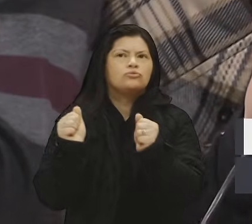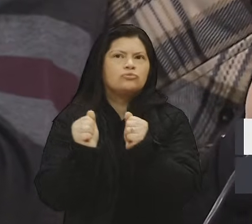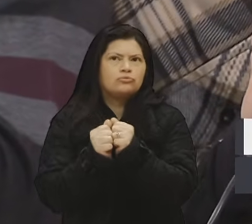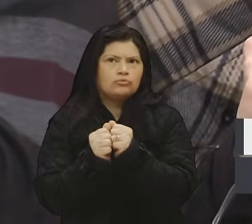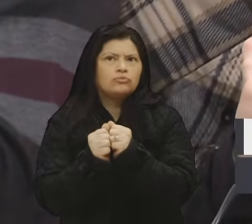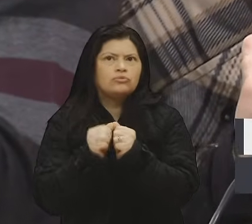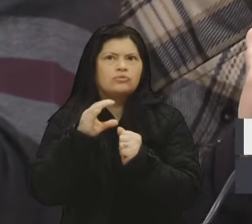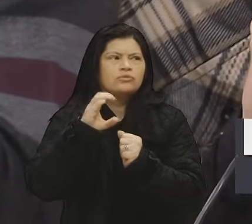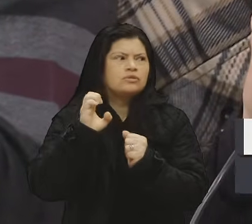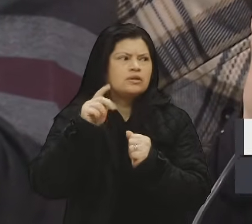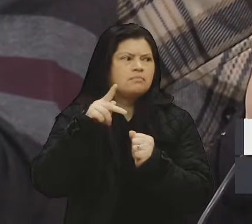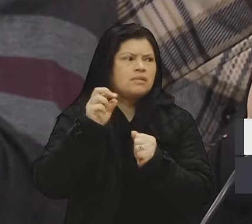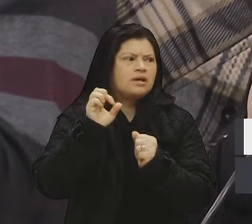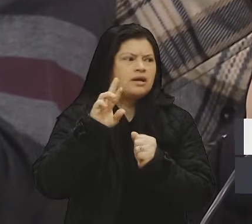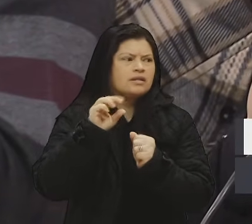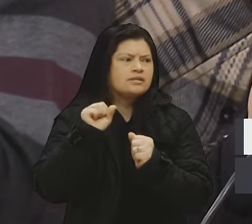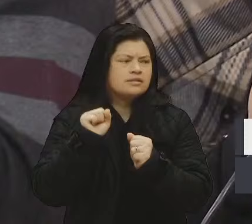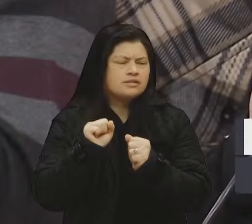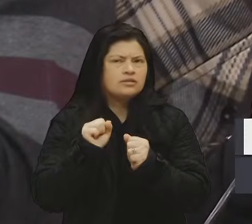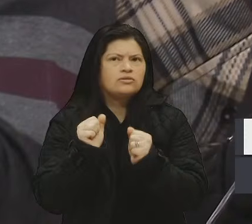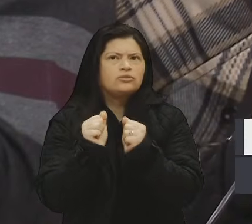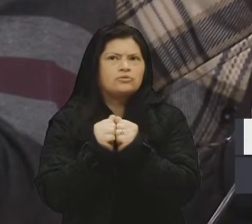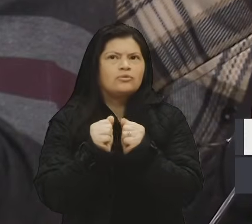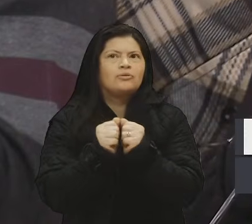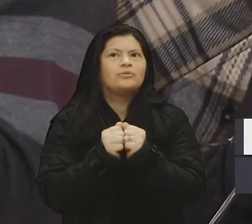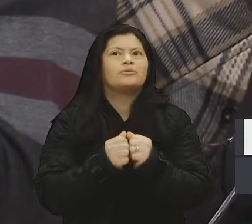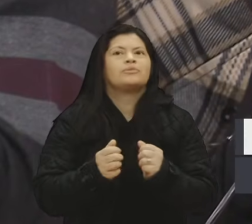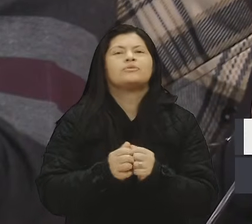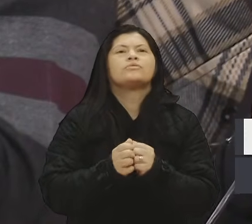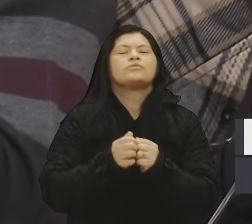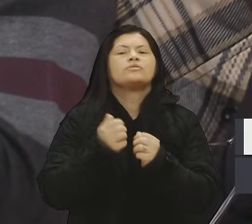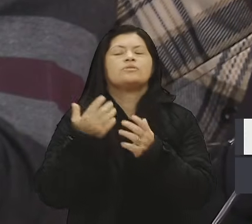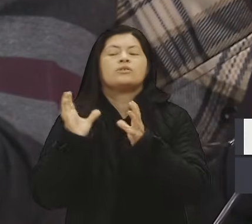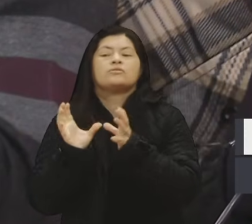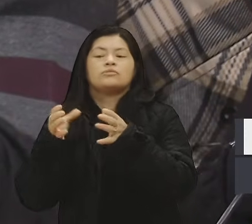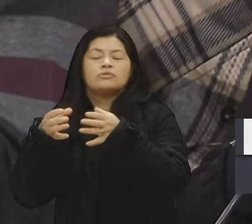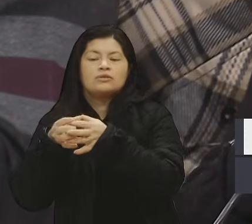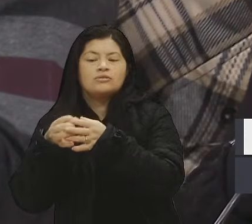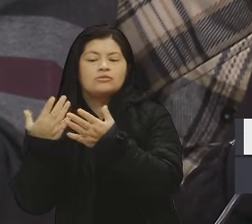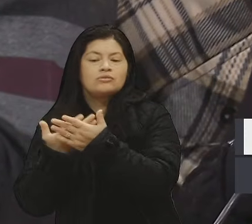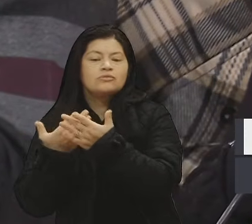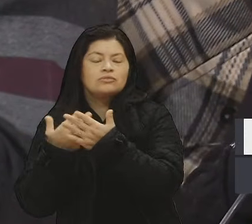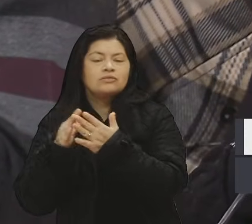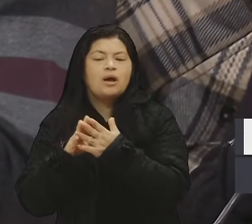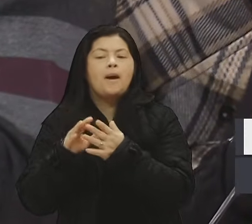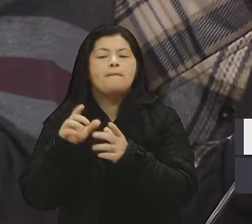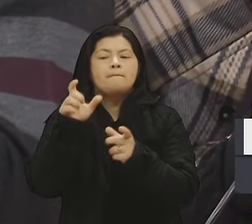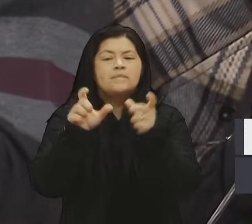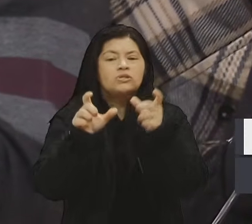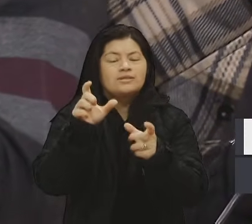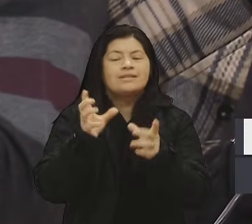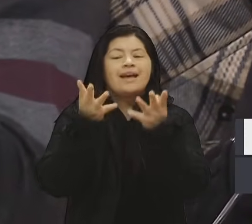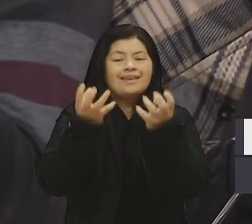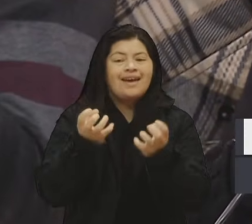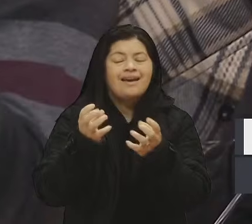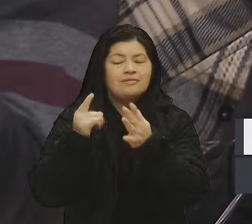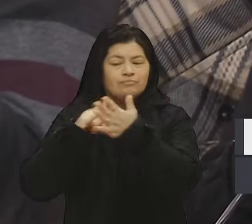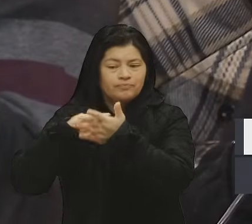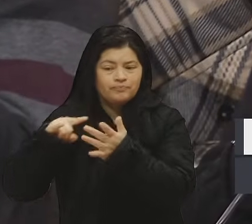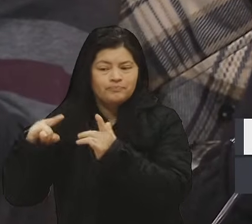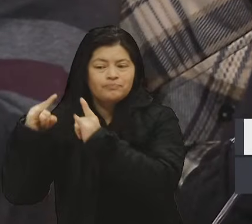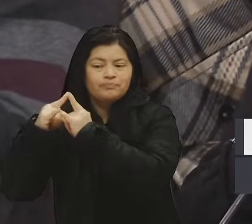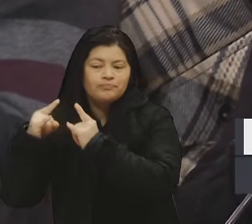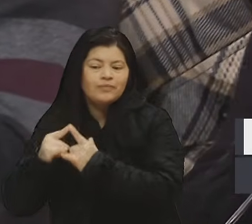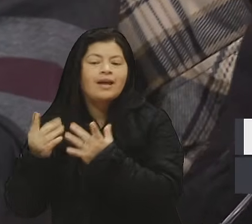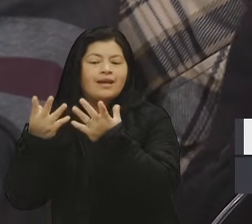CEPERS, junto das entidades estudantis e das demais entidades que queiram, né, propor. E nós sabemos que a presença